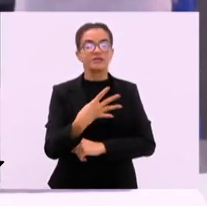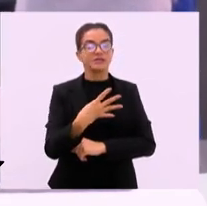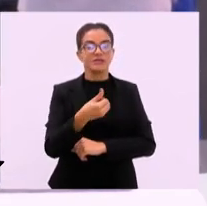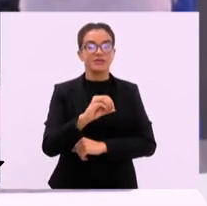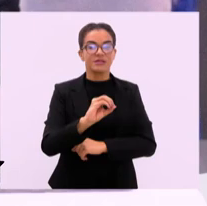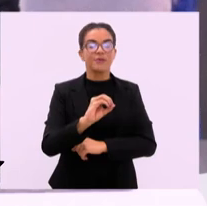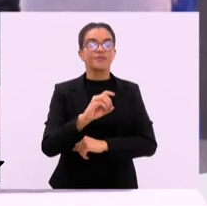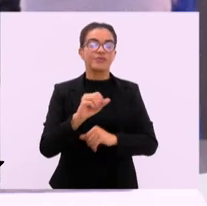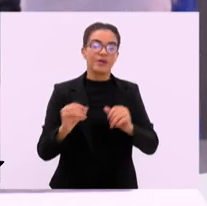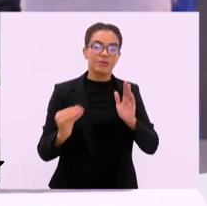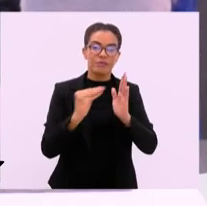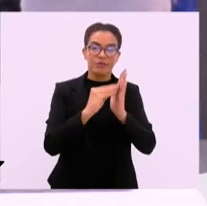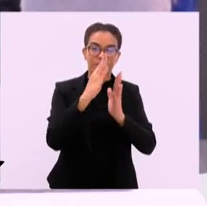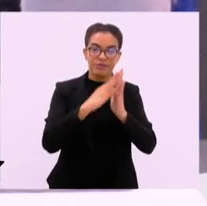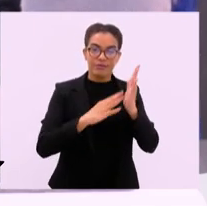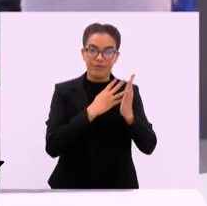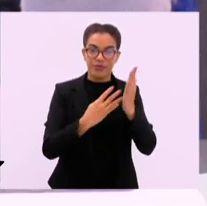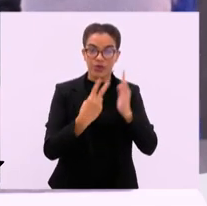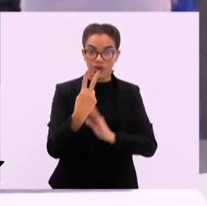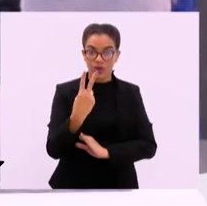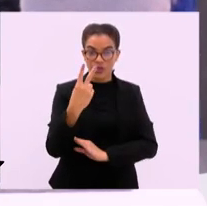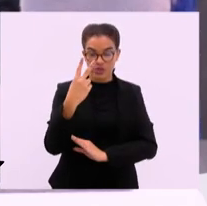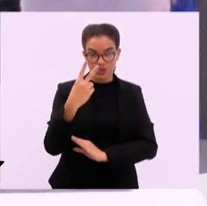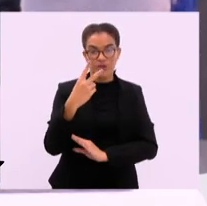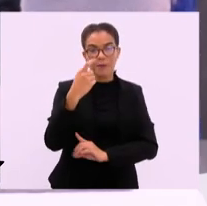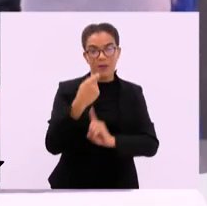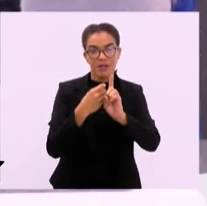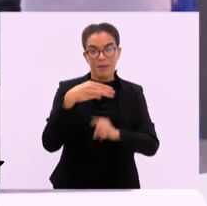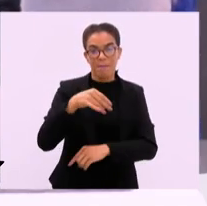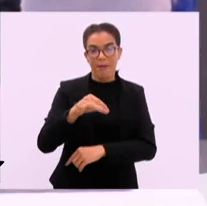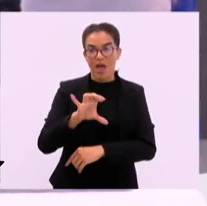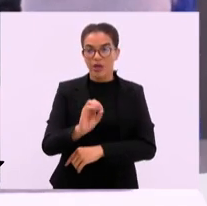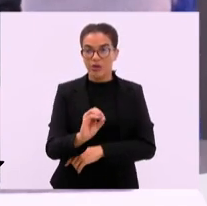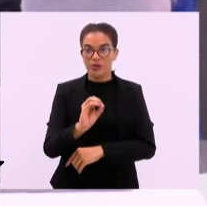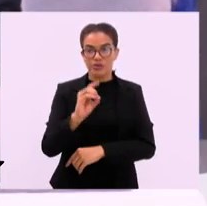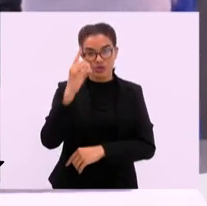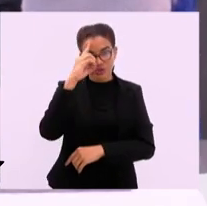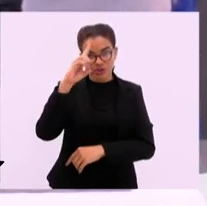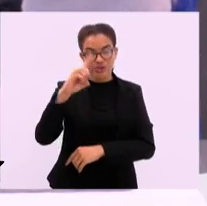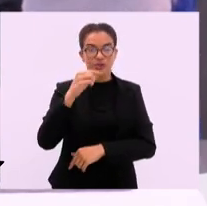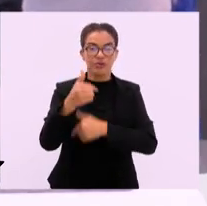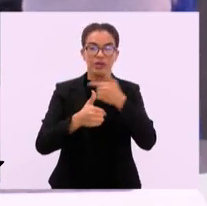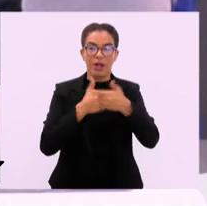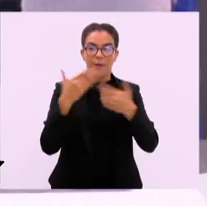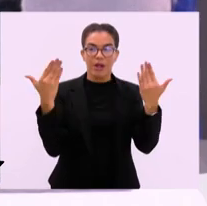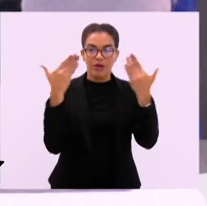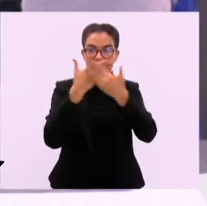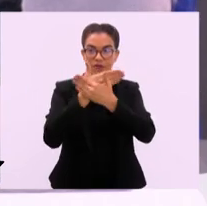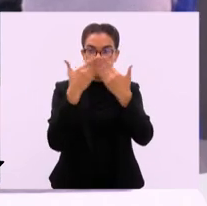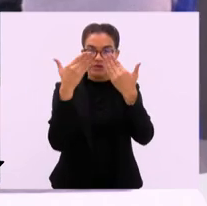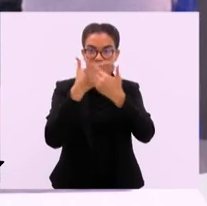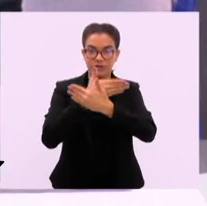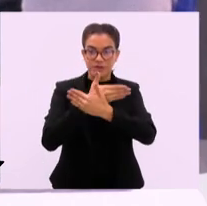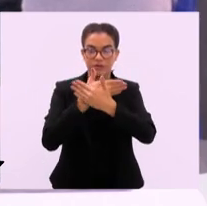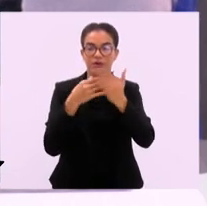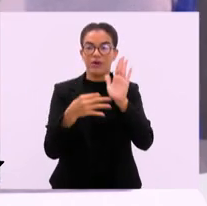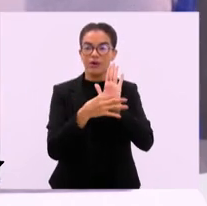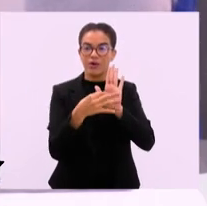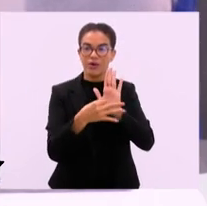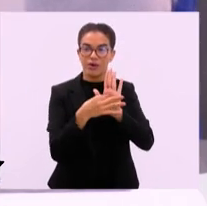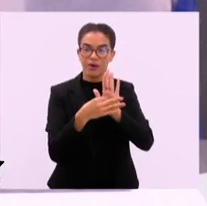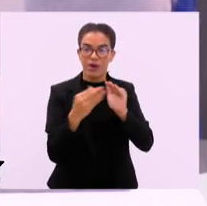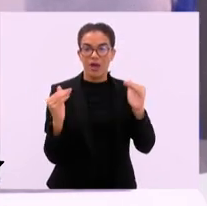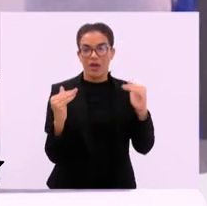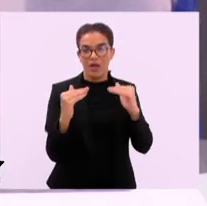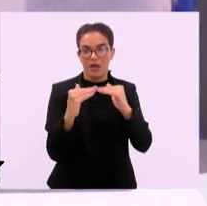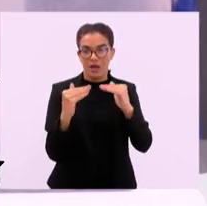oficial do Estado do Rio de Janeiro, dia 2 de maio, como Dia do Trabalho Invisível. O parecer é